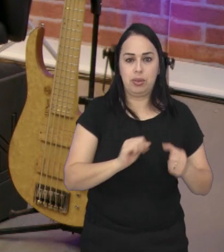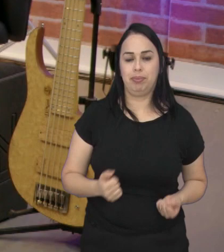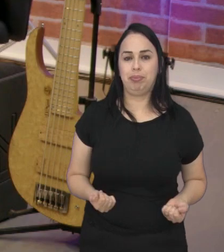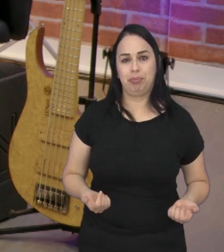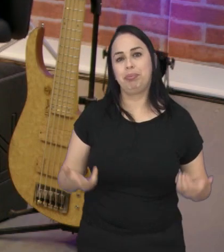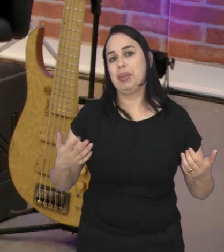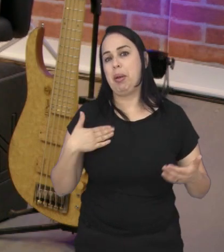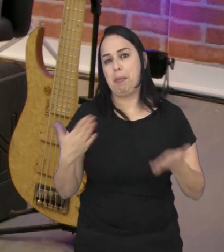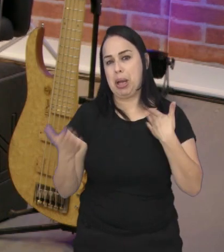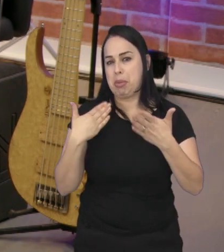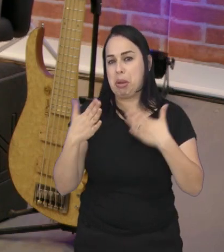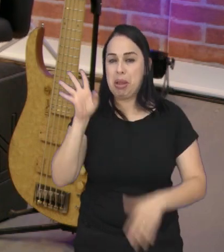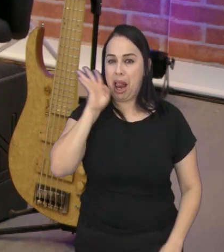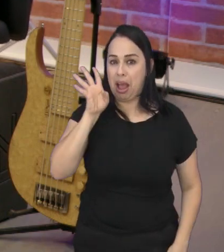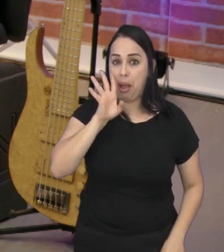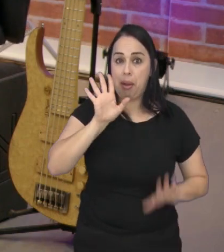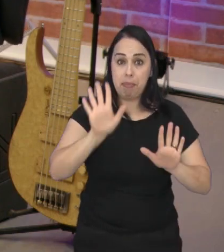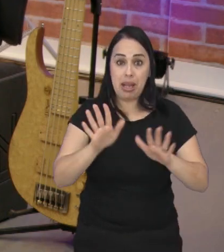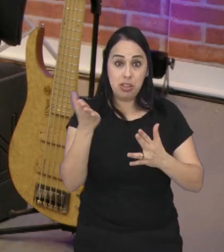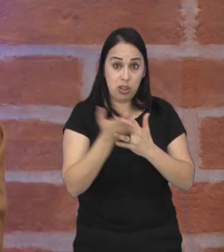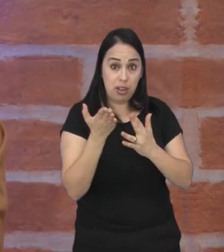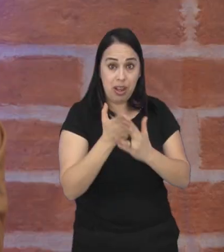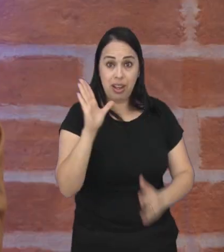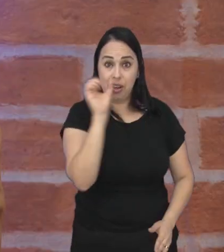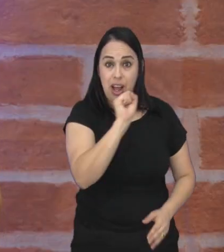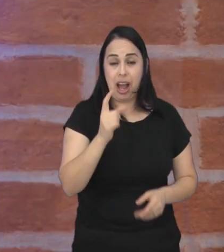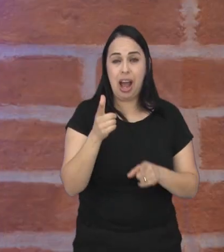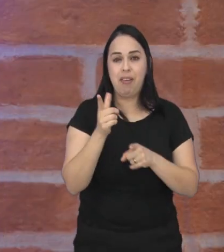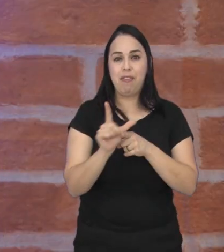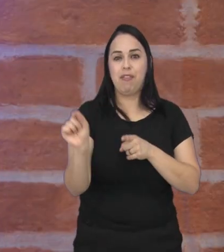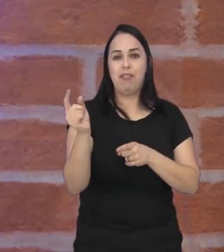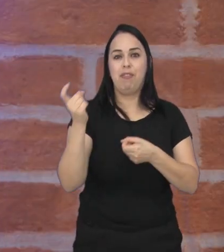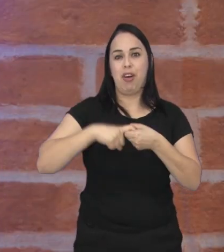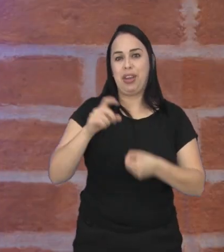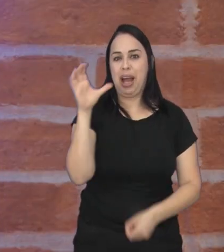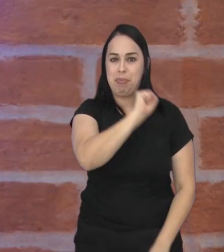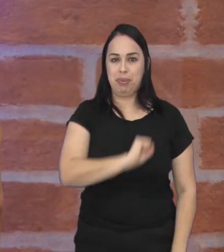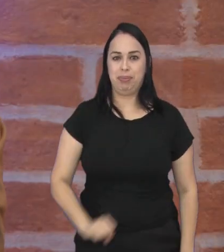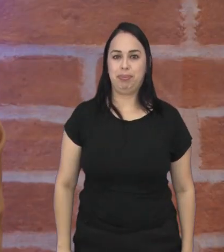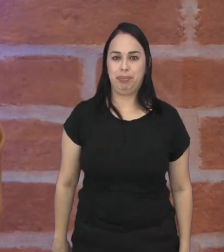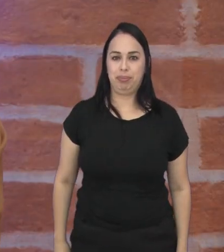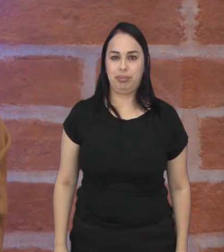fazendo Tá isso junto. agregando e tal. Galera, nosso bate-papo tá muito legal, mas eu vou pro nosso primeiro intervalo e volto já. É nóis.